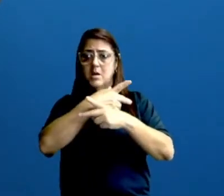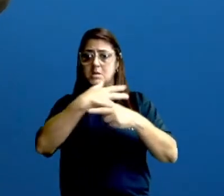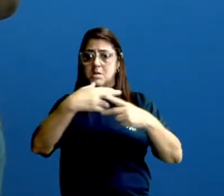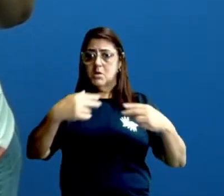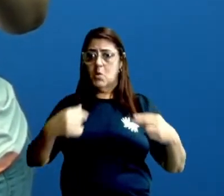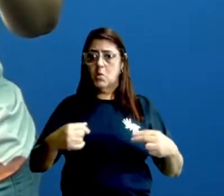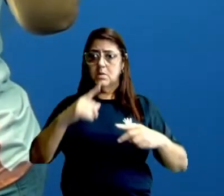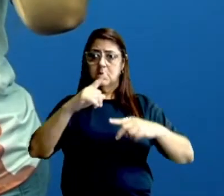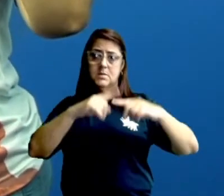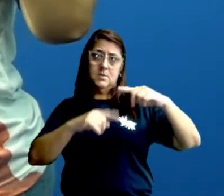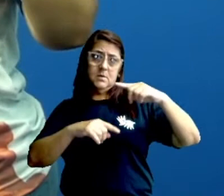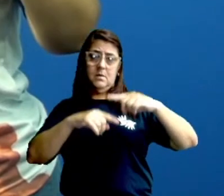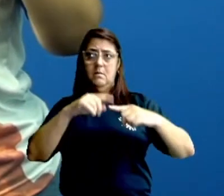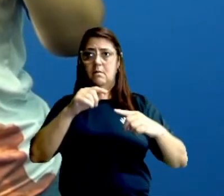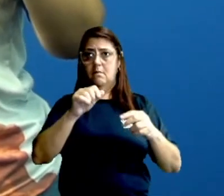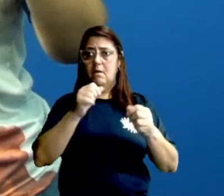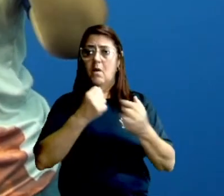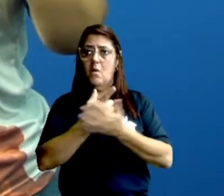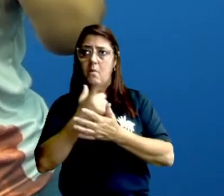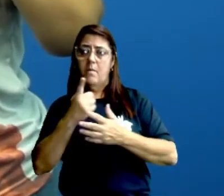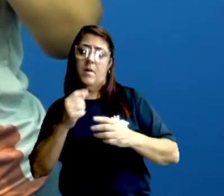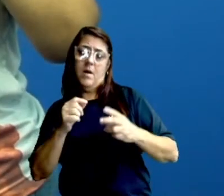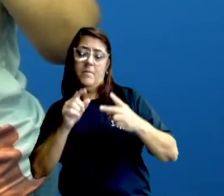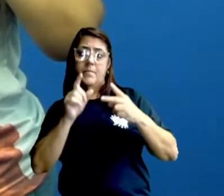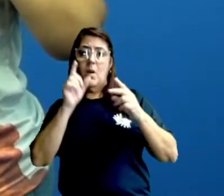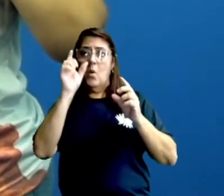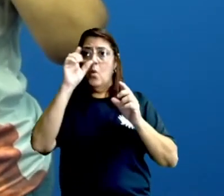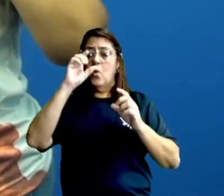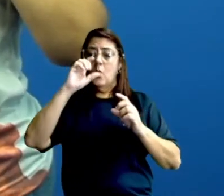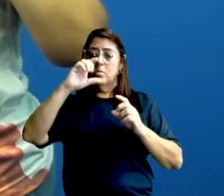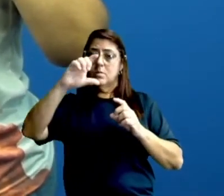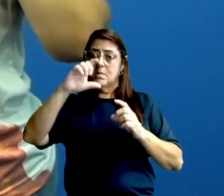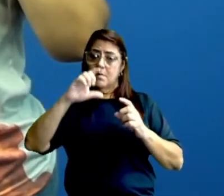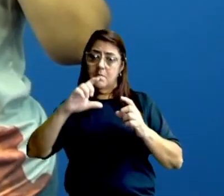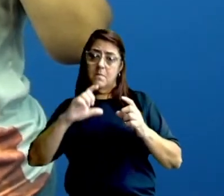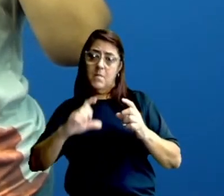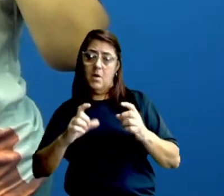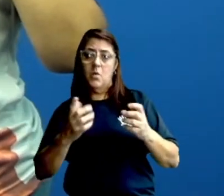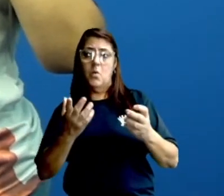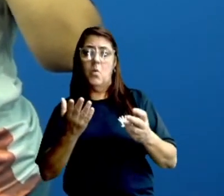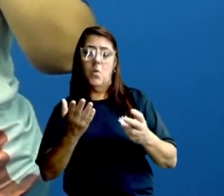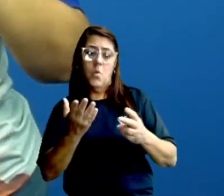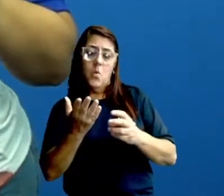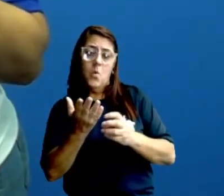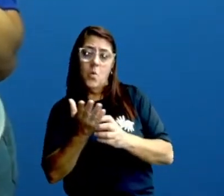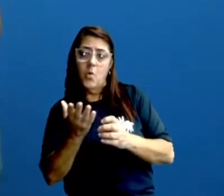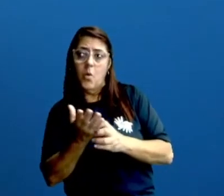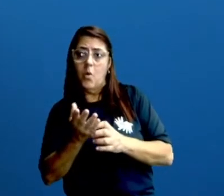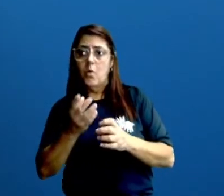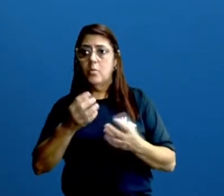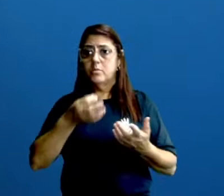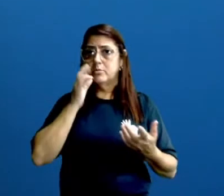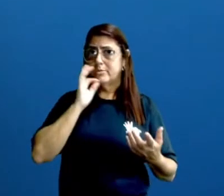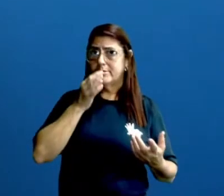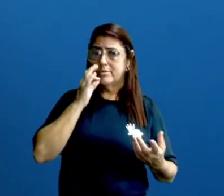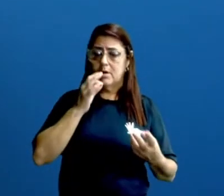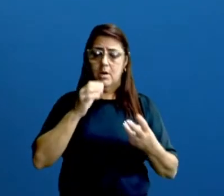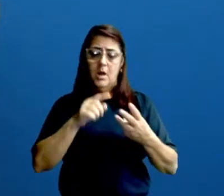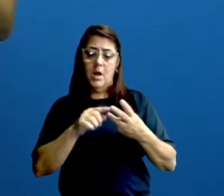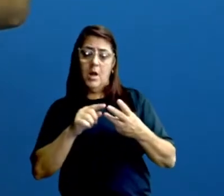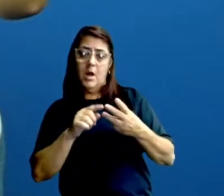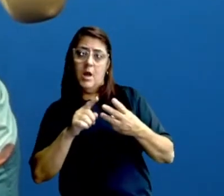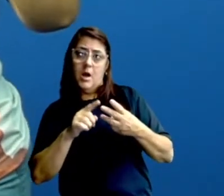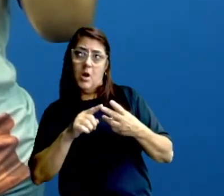são os materiais, as quantidades e o que eu uso para medir, aqueles instrumentos. E tem também o modo